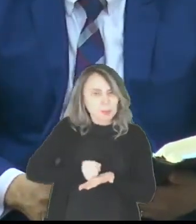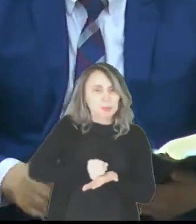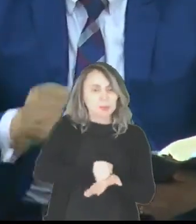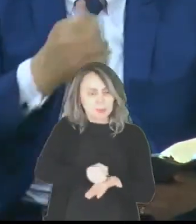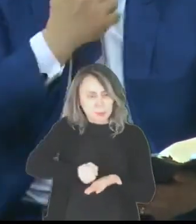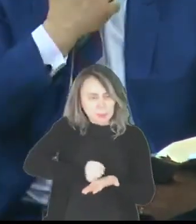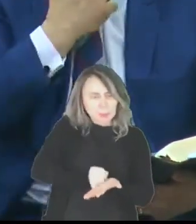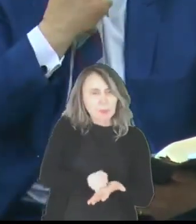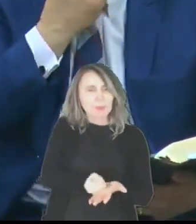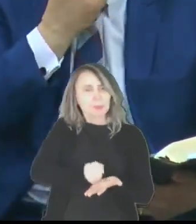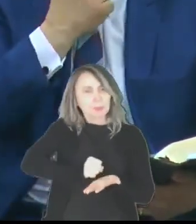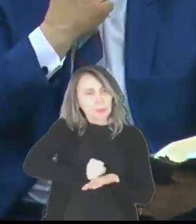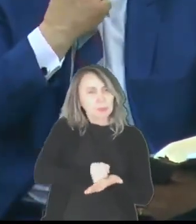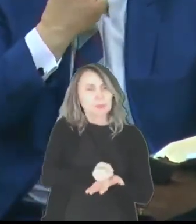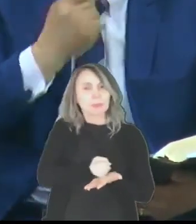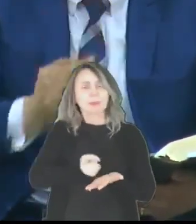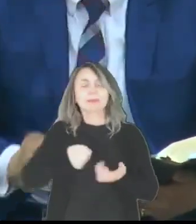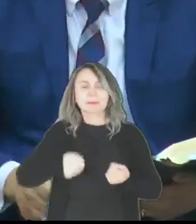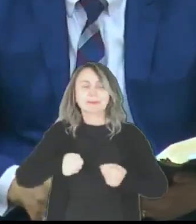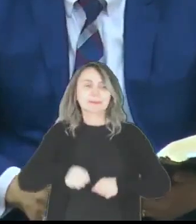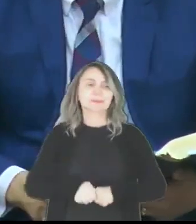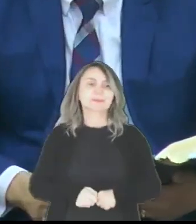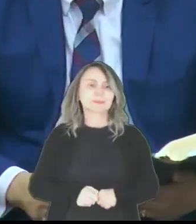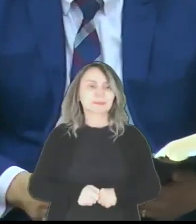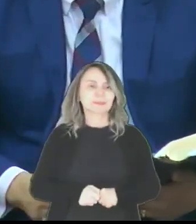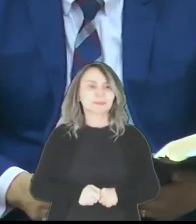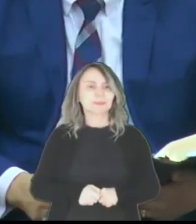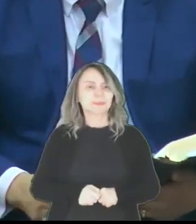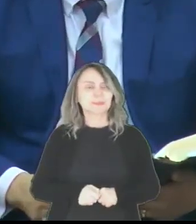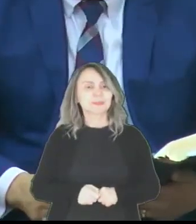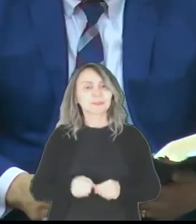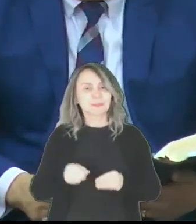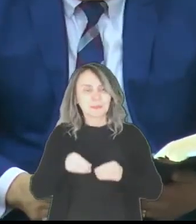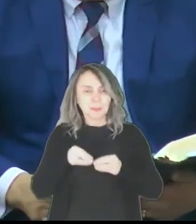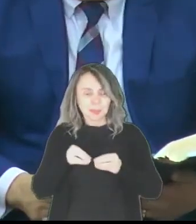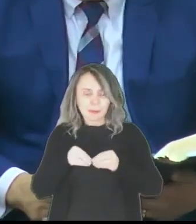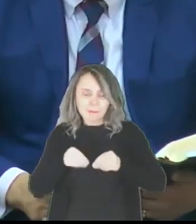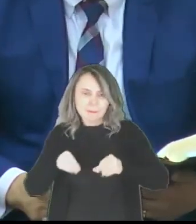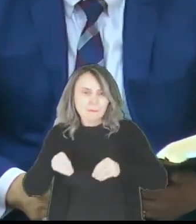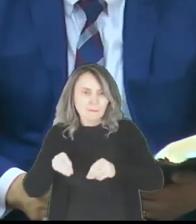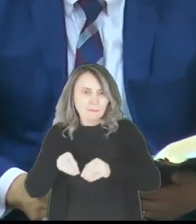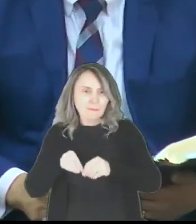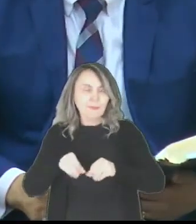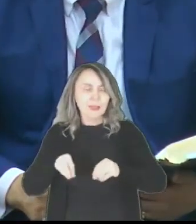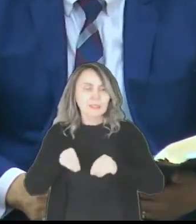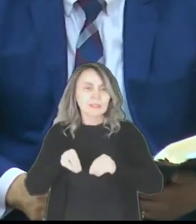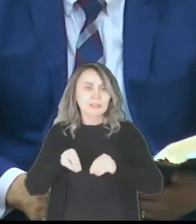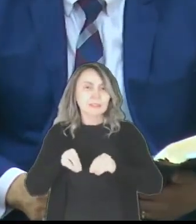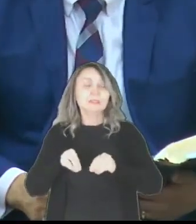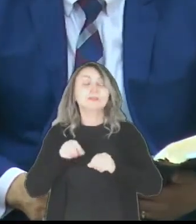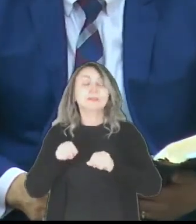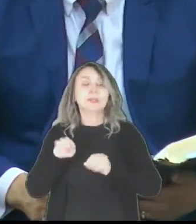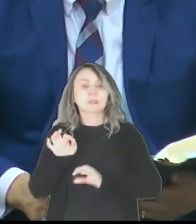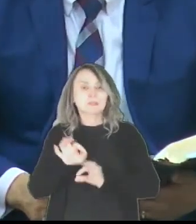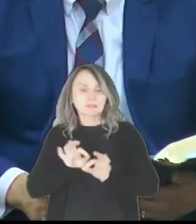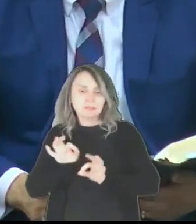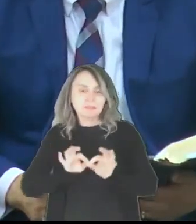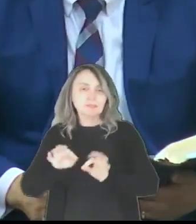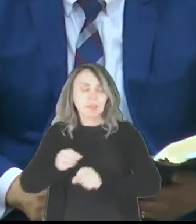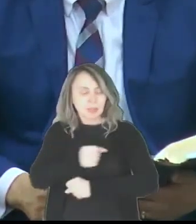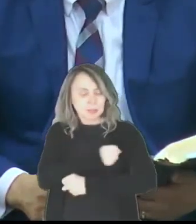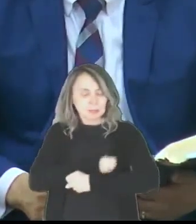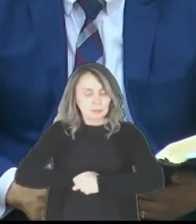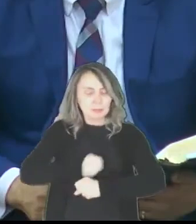havia moinho de metal, e eles moíam, e daquela farinha eles faziam bolos, eles faziam